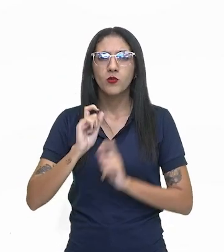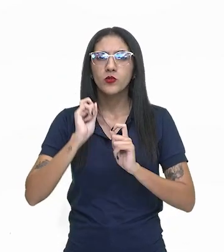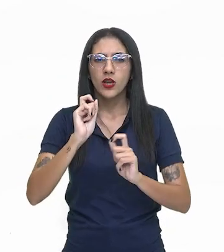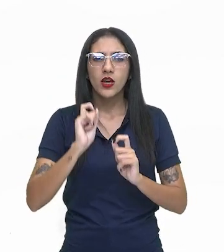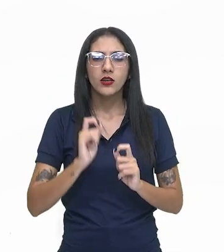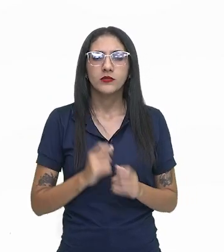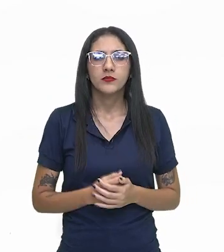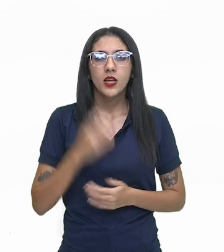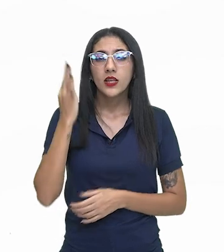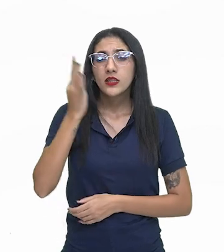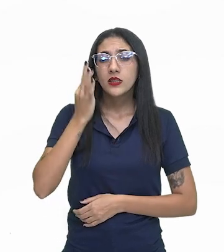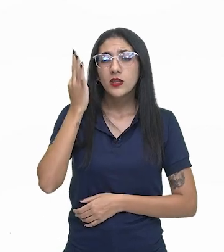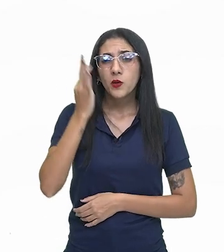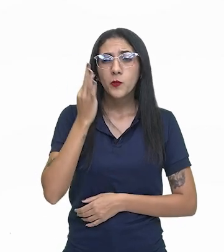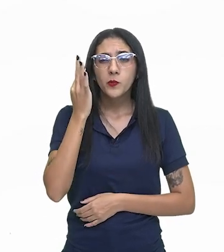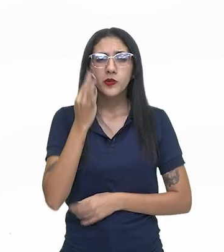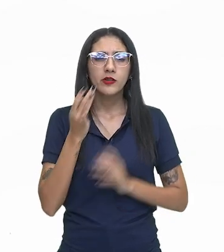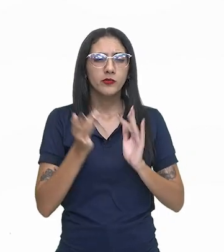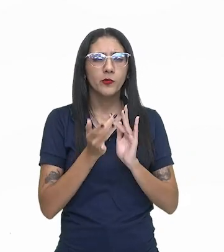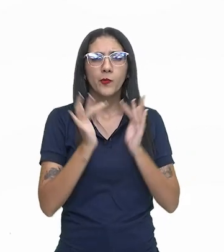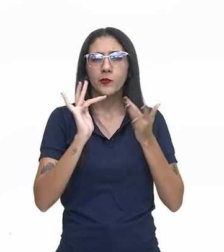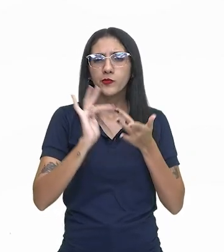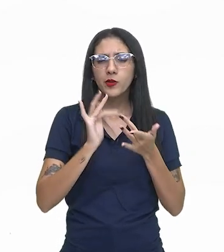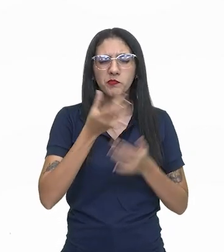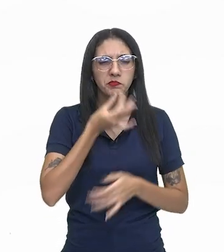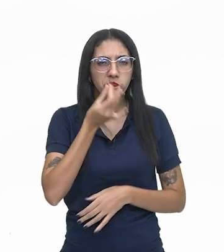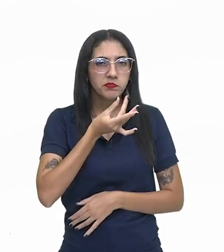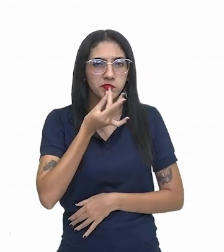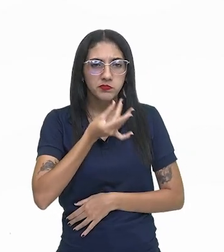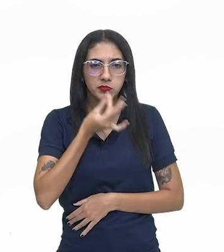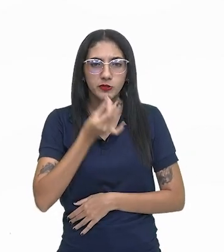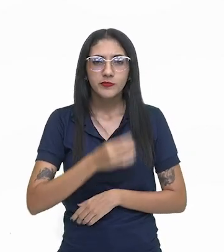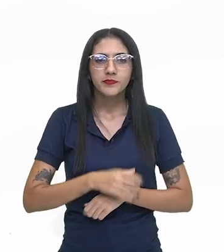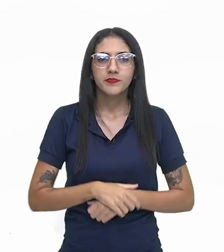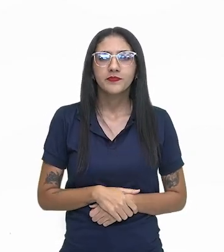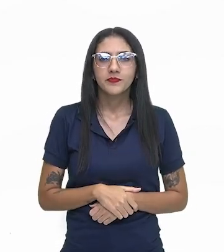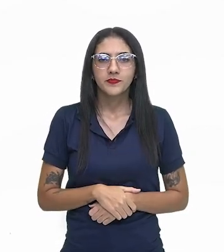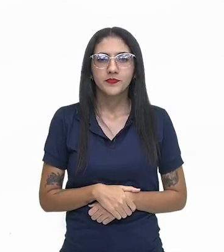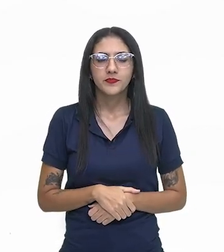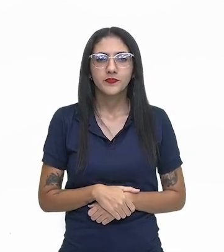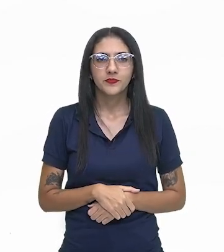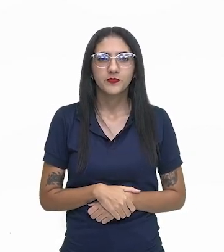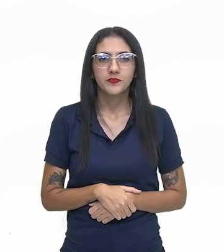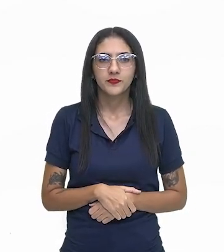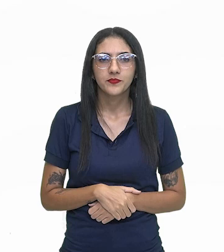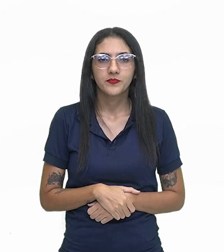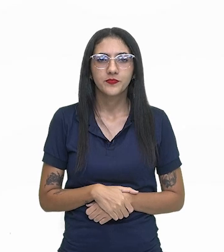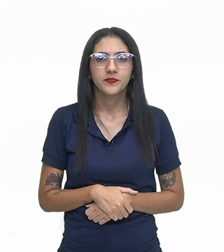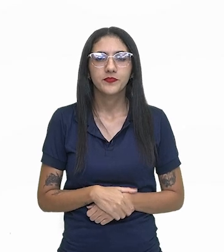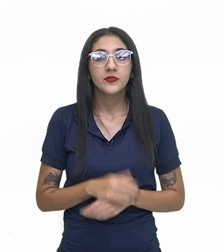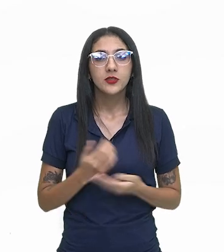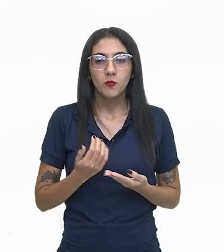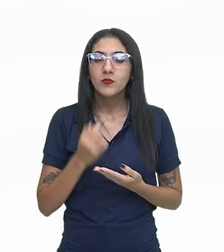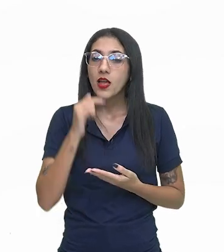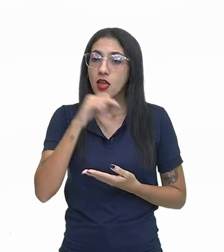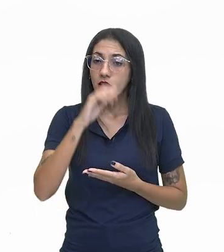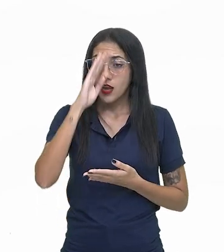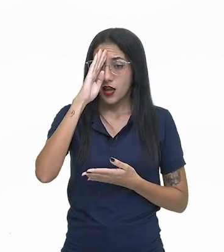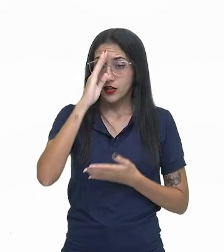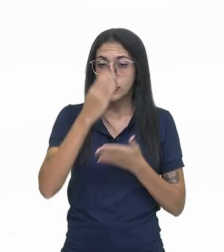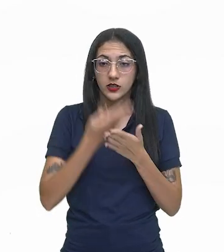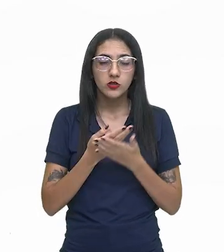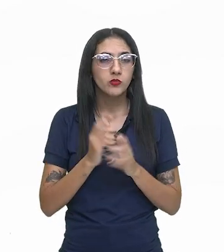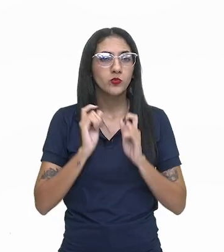e na escola de Frankfurt, né? Axel Honneth parte da ideia de que